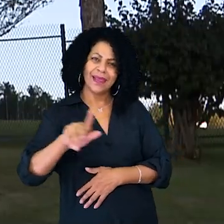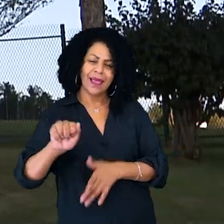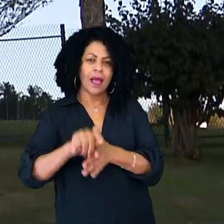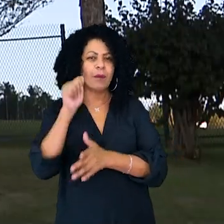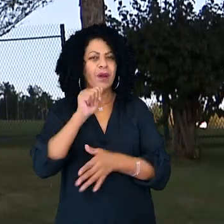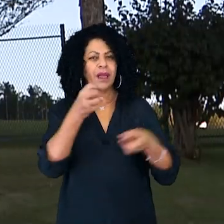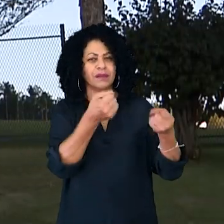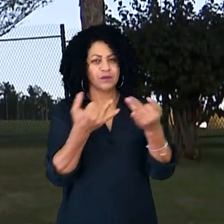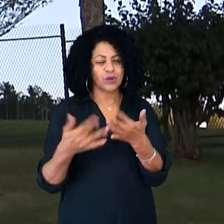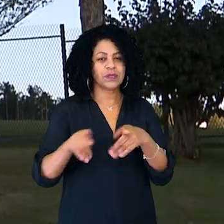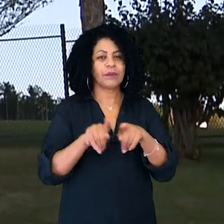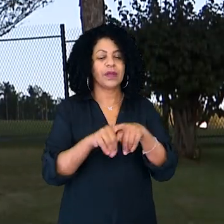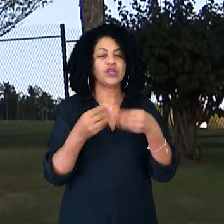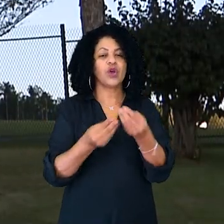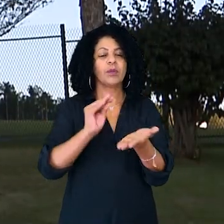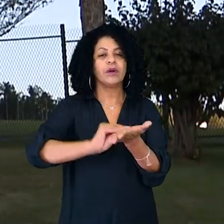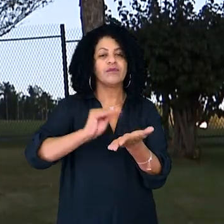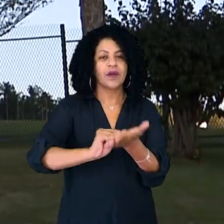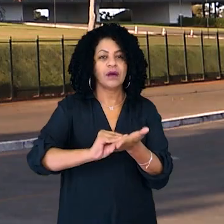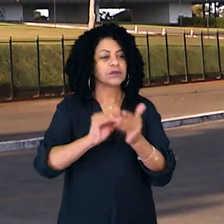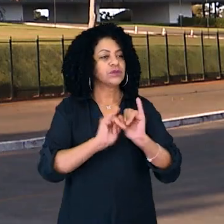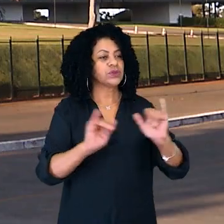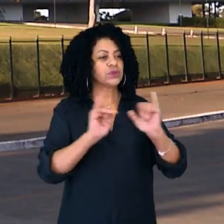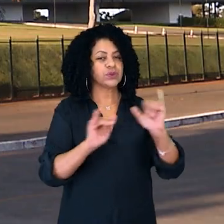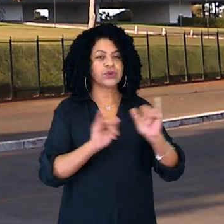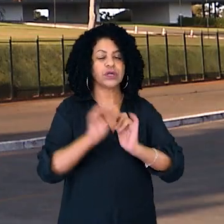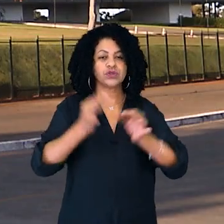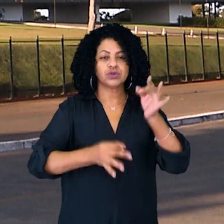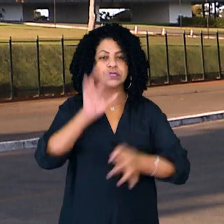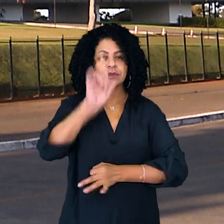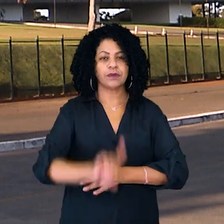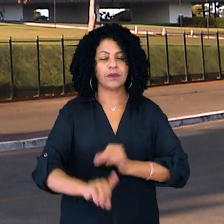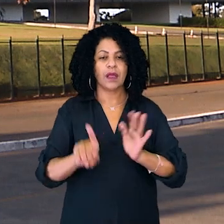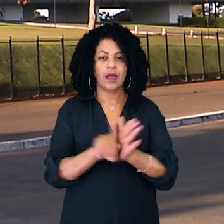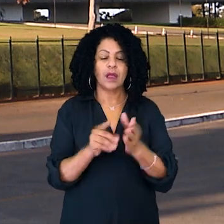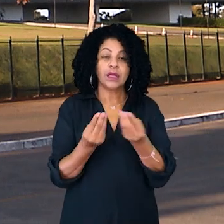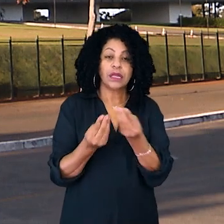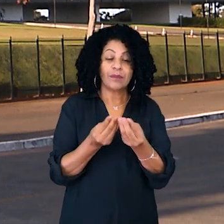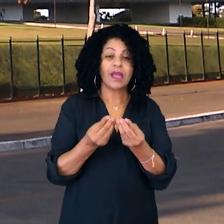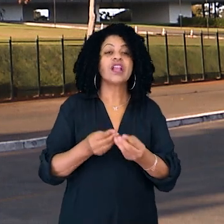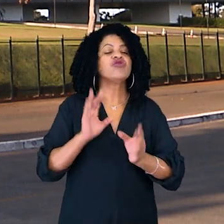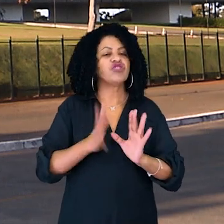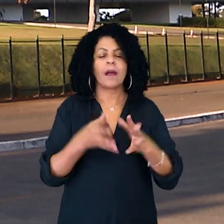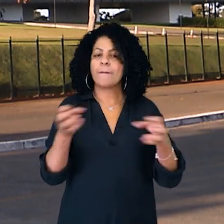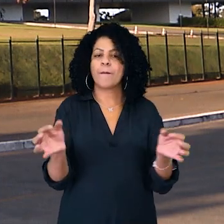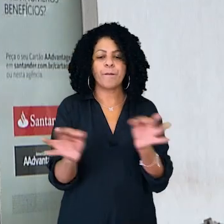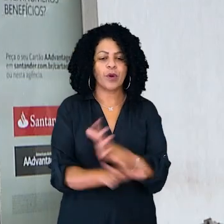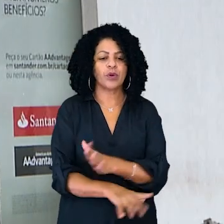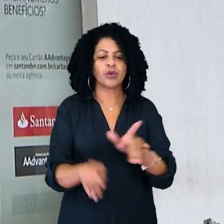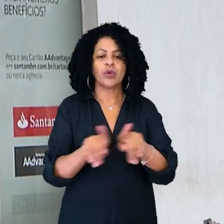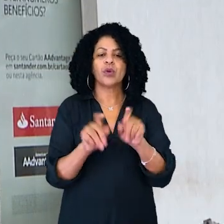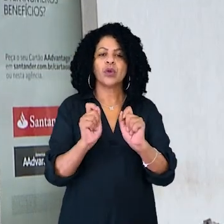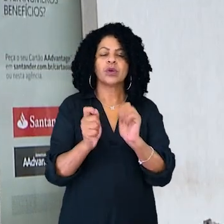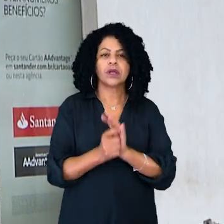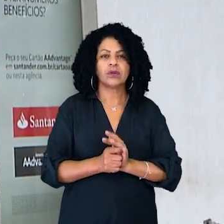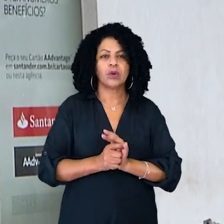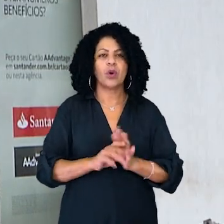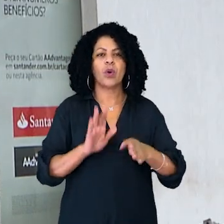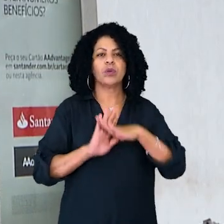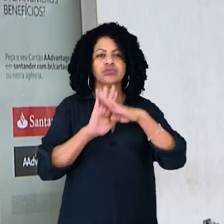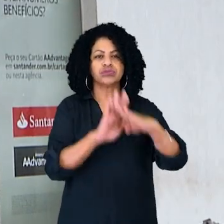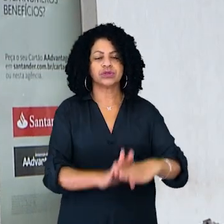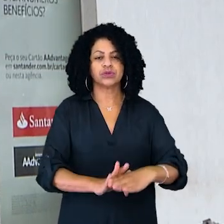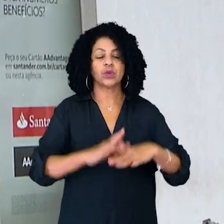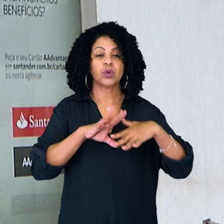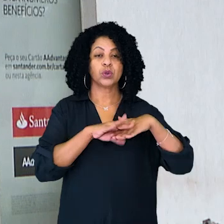bancária informou a existência da publicação da decisão da Justiça Comum que determinava o restabelecimento do